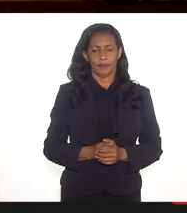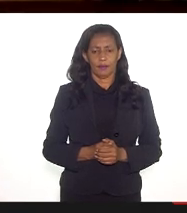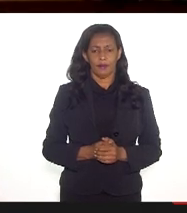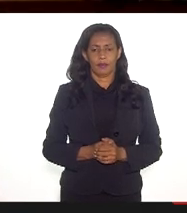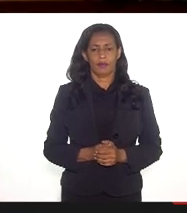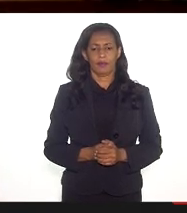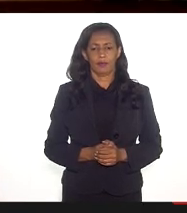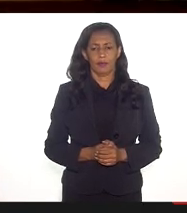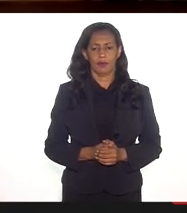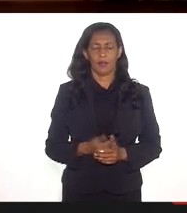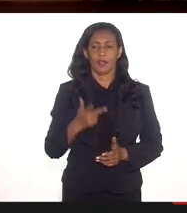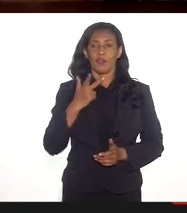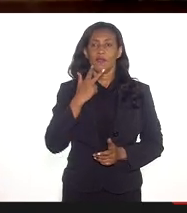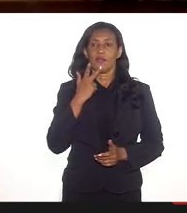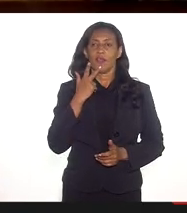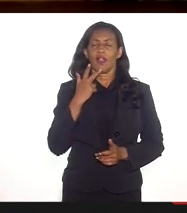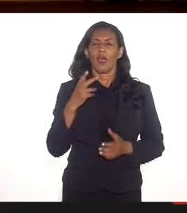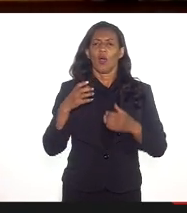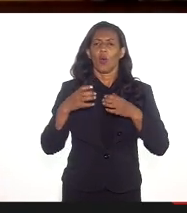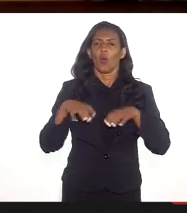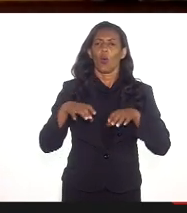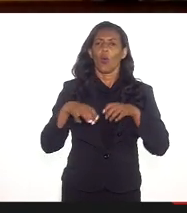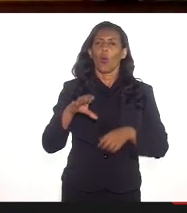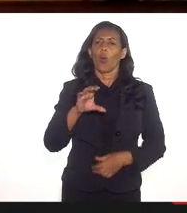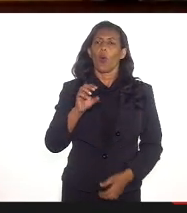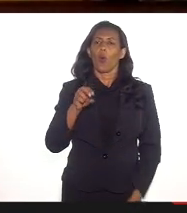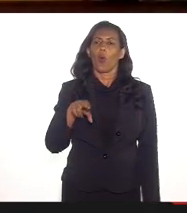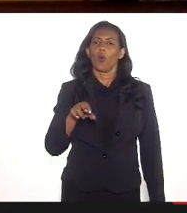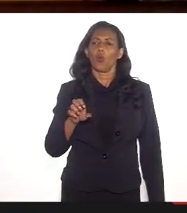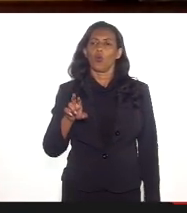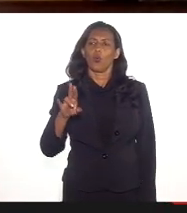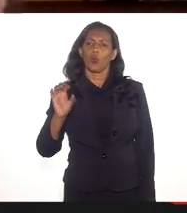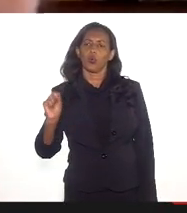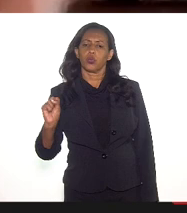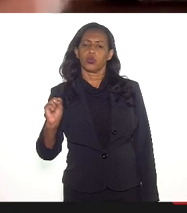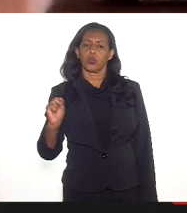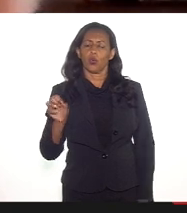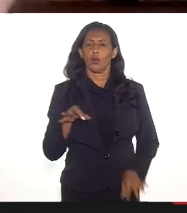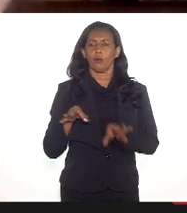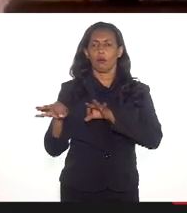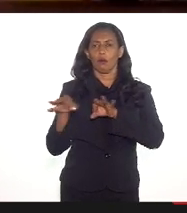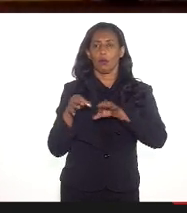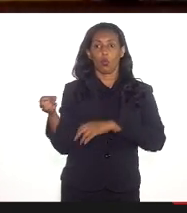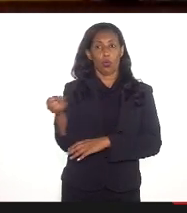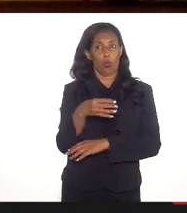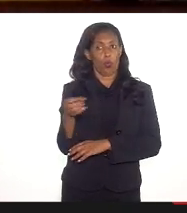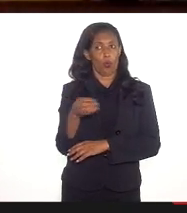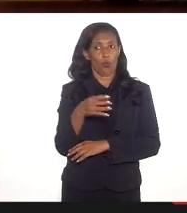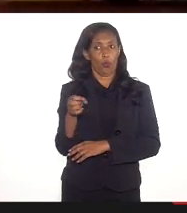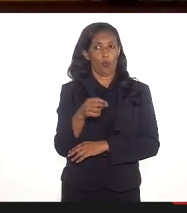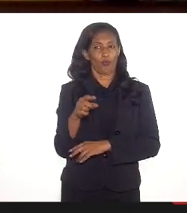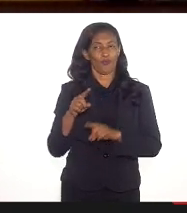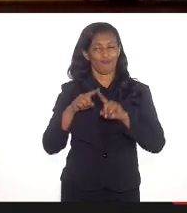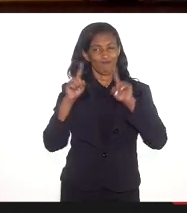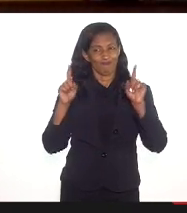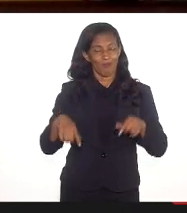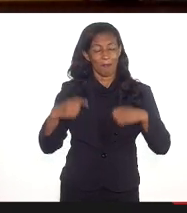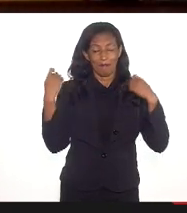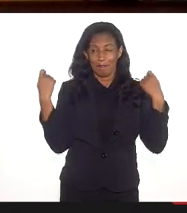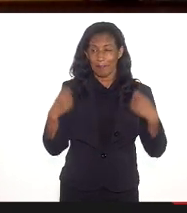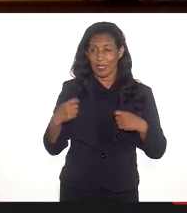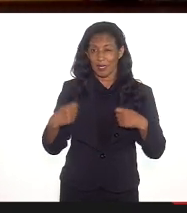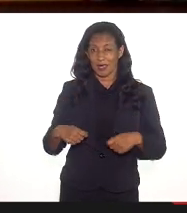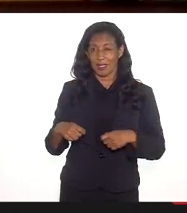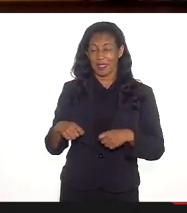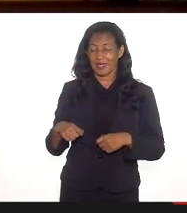Com relação à chamada de concursos, é fundamental a gente avançar na chamada de concursos e na organização do novo concurso. Existem várias carências,